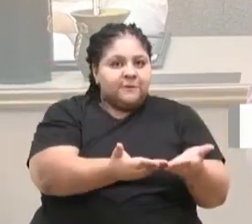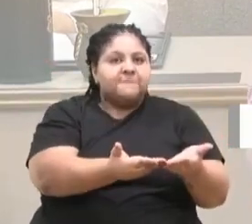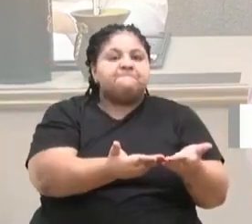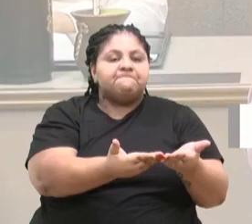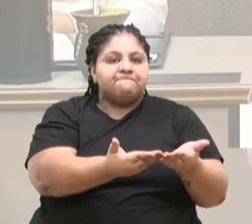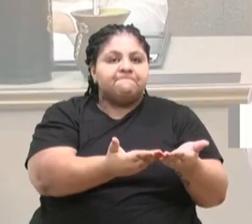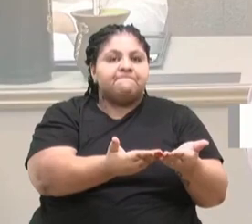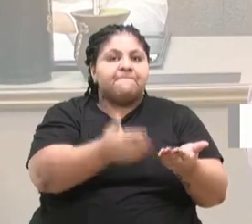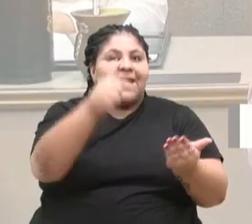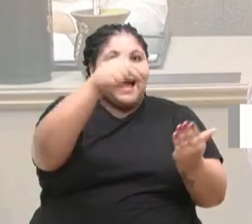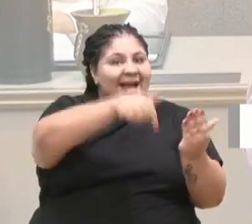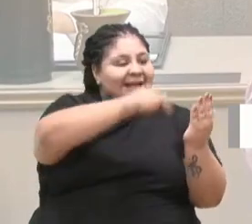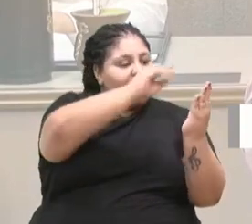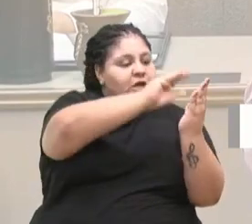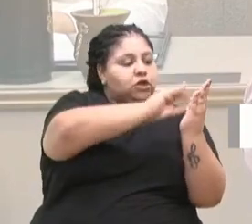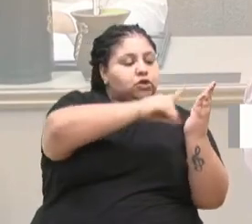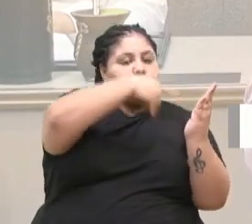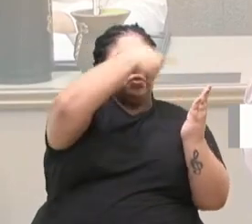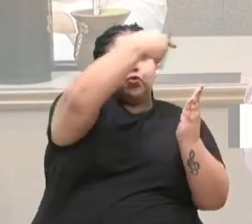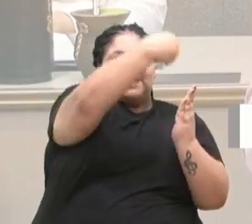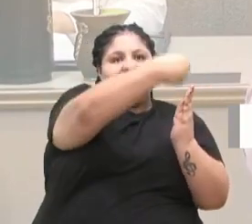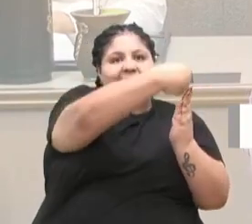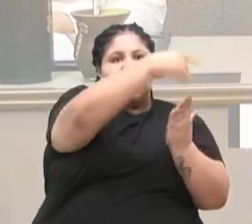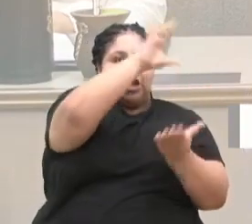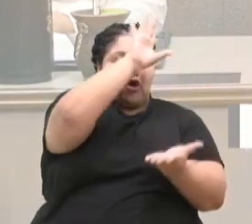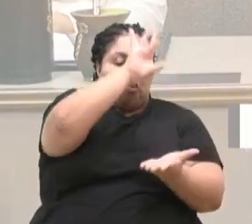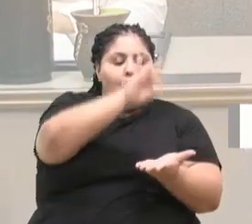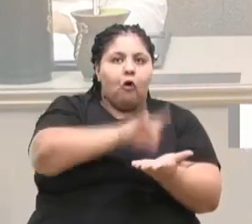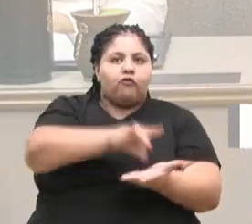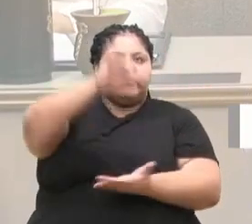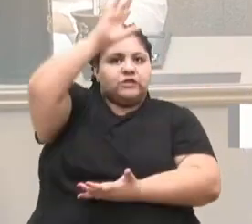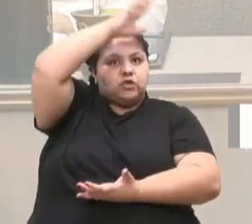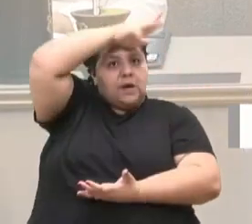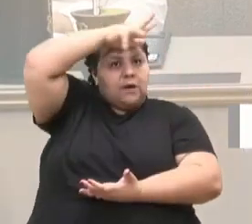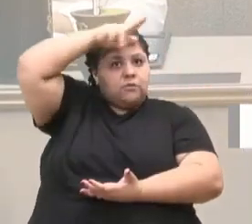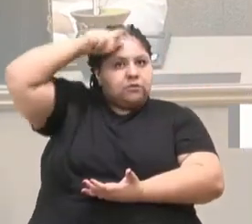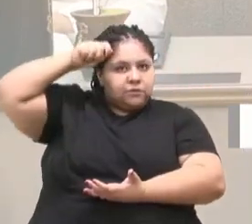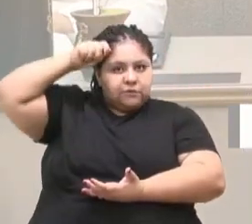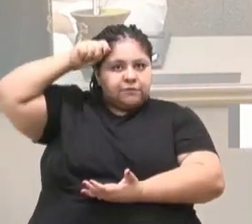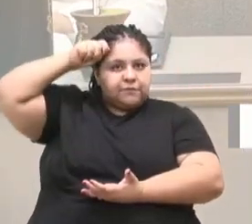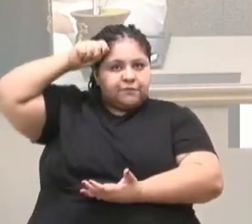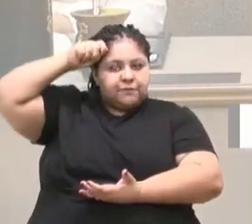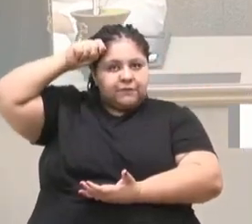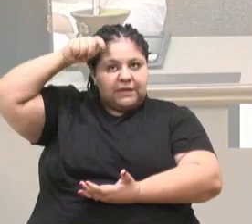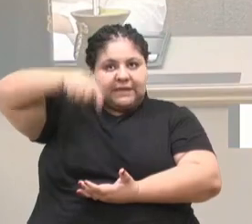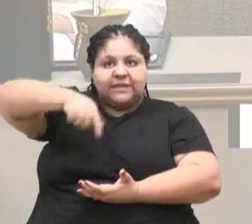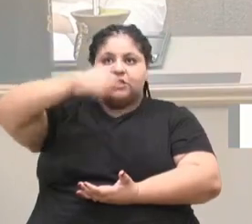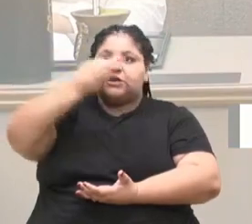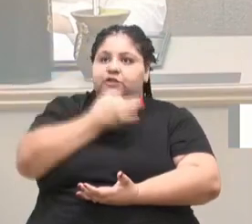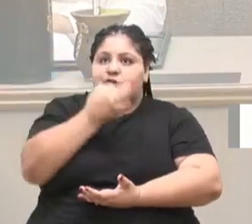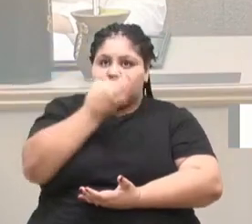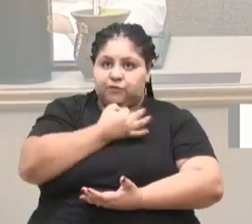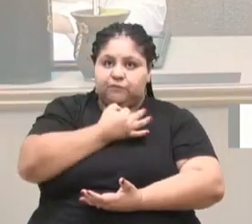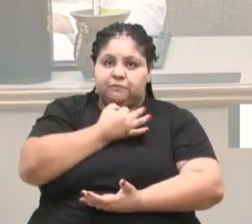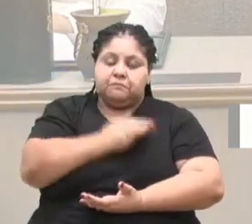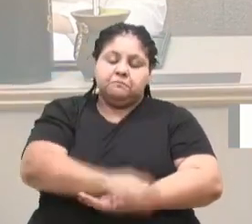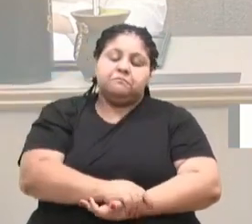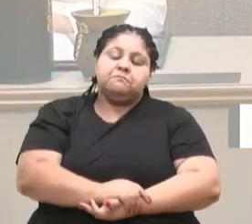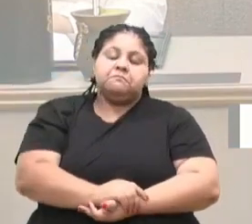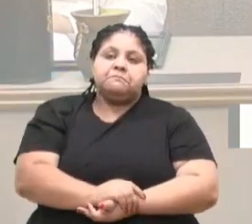no calendário oficial de eventos do município o dia do doador de sangue,